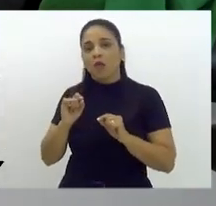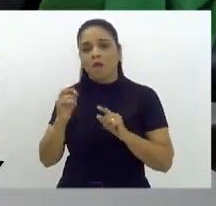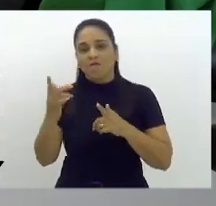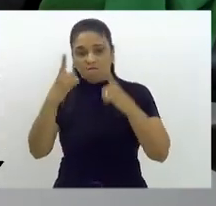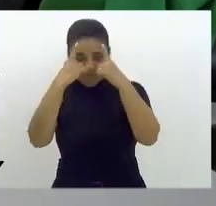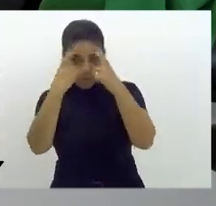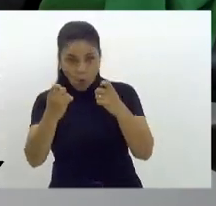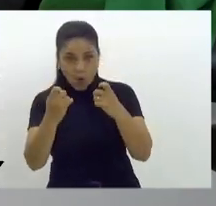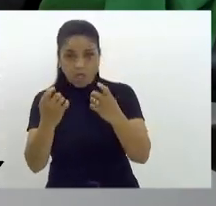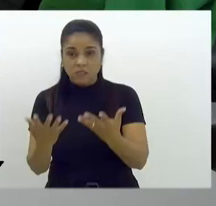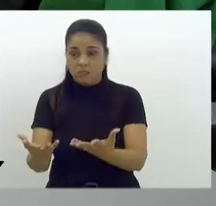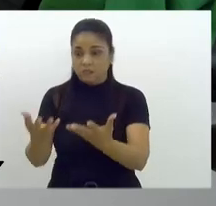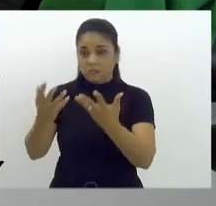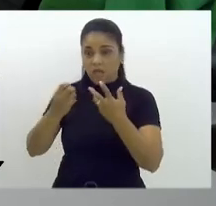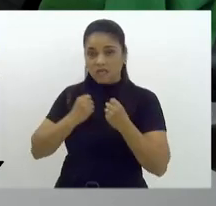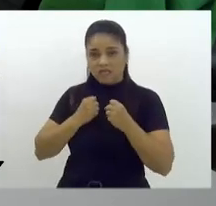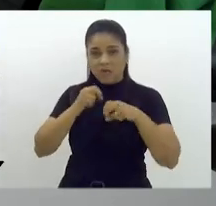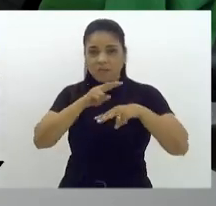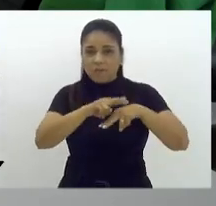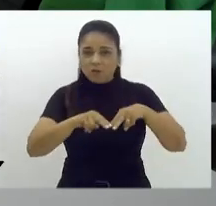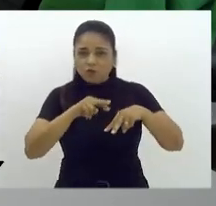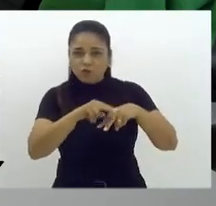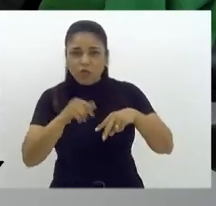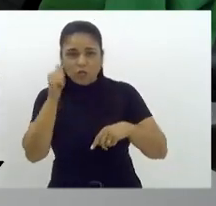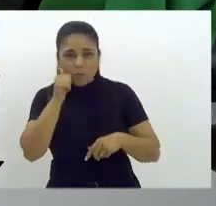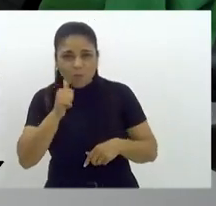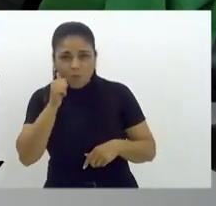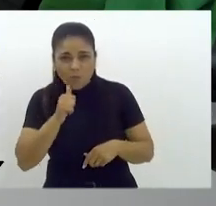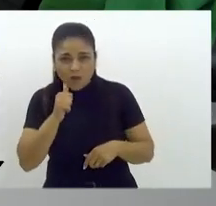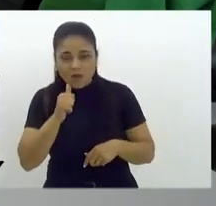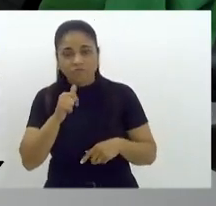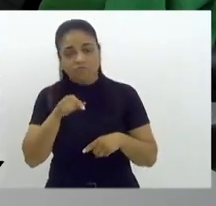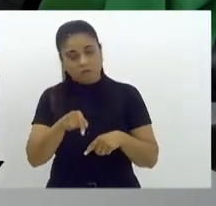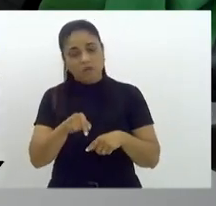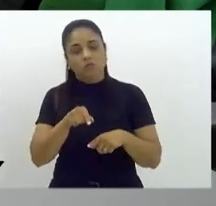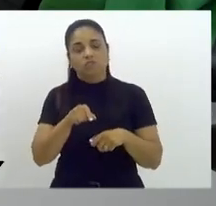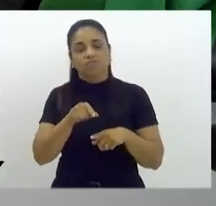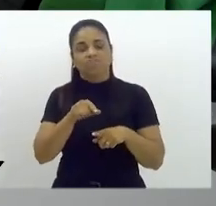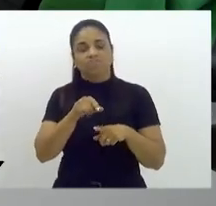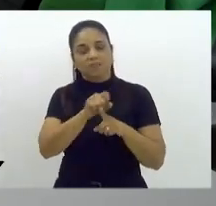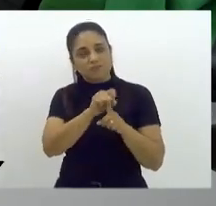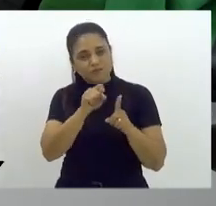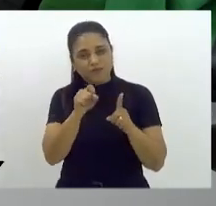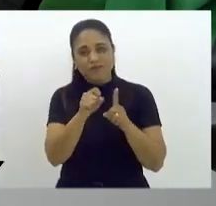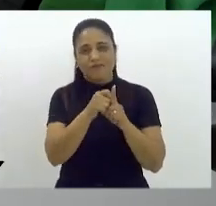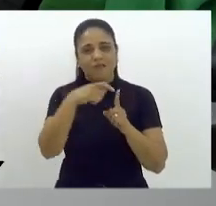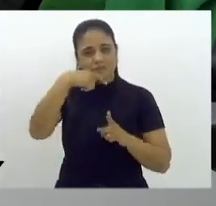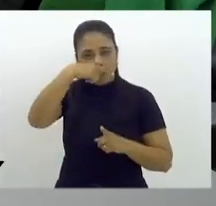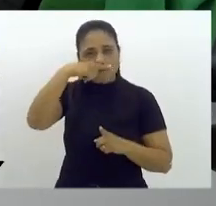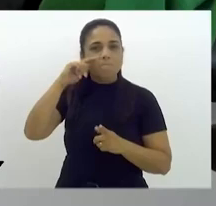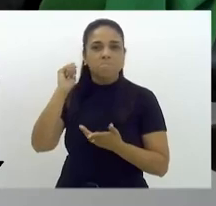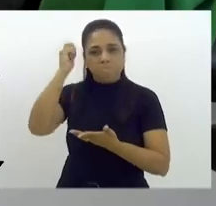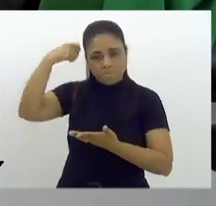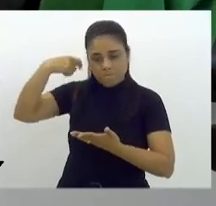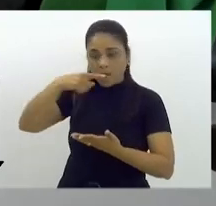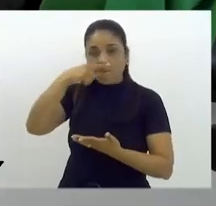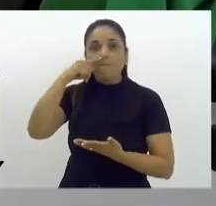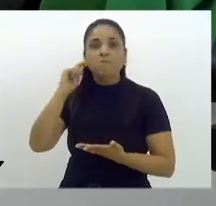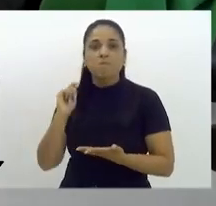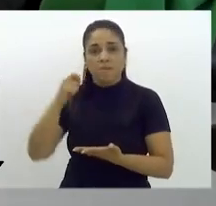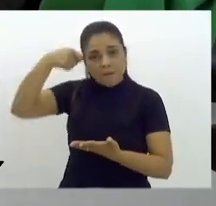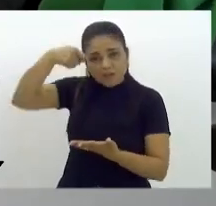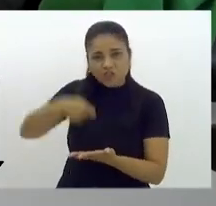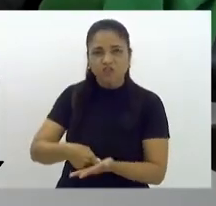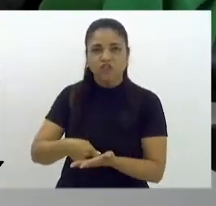a gente recebe pelo nosso gênero e isso é fruto de uma sociedade machista né de uma sociedade e do patriarcado